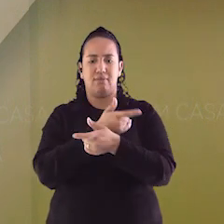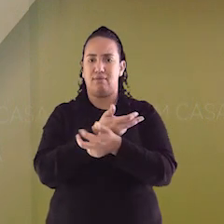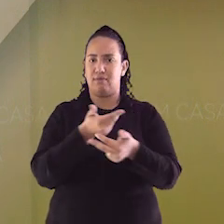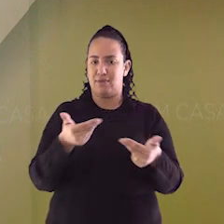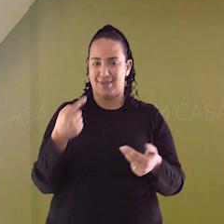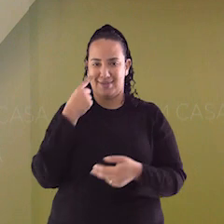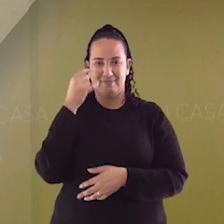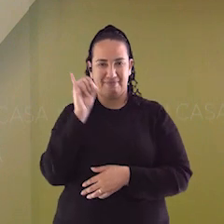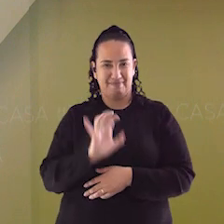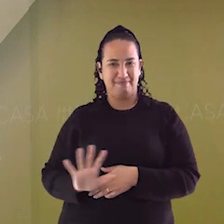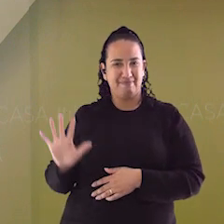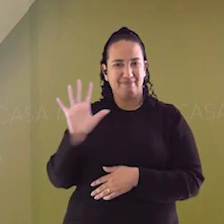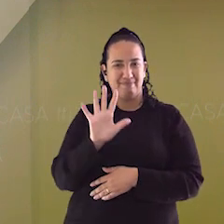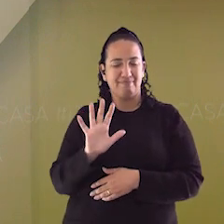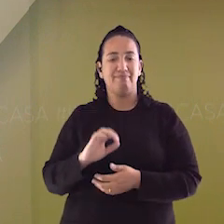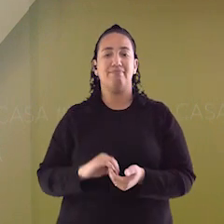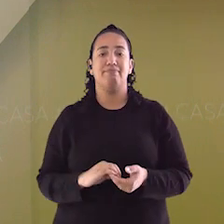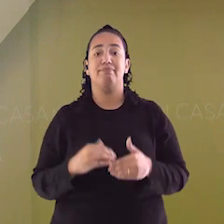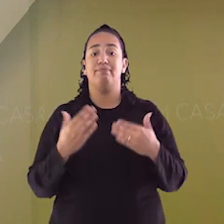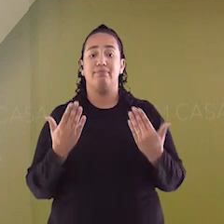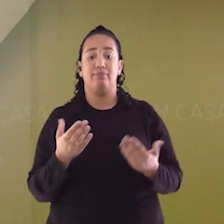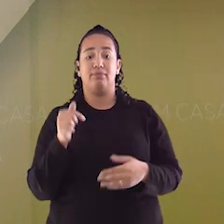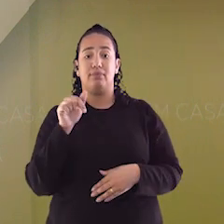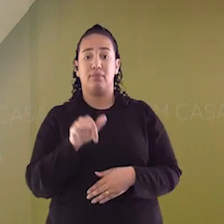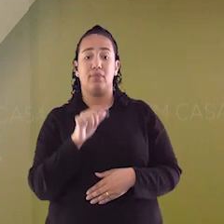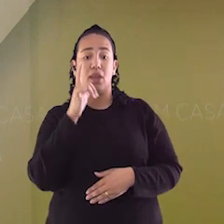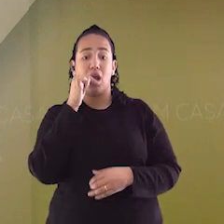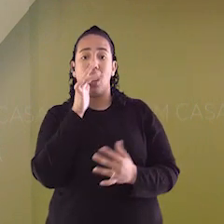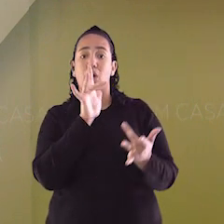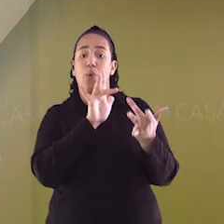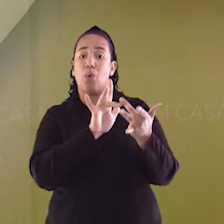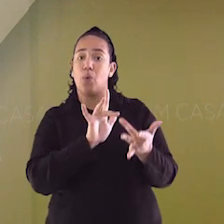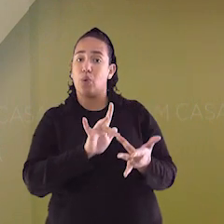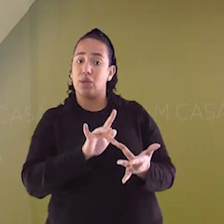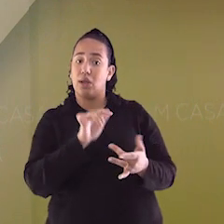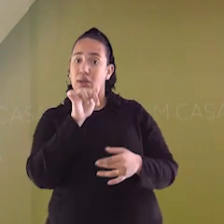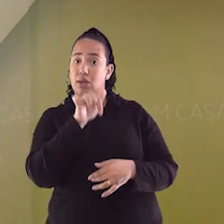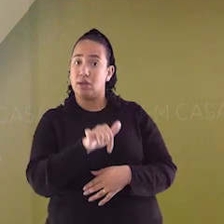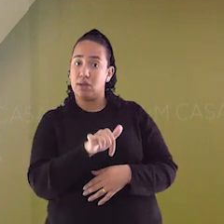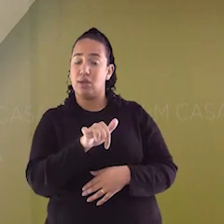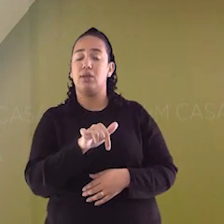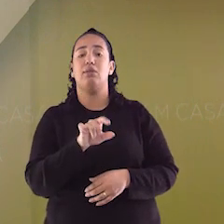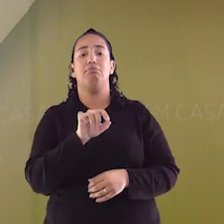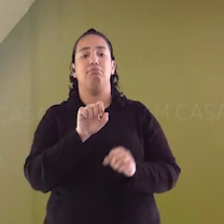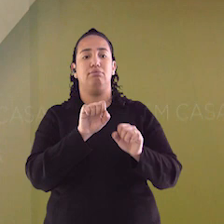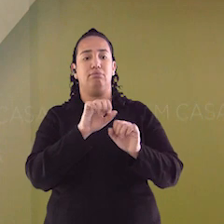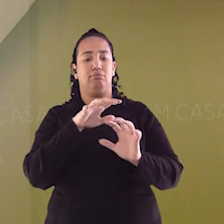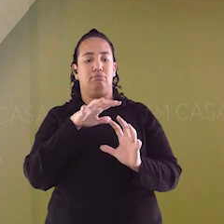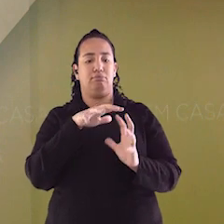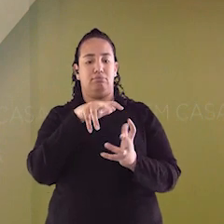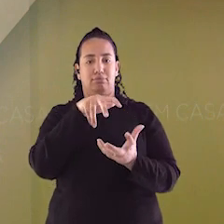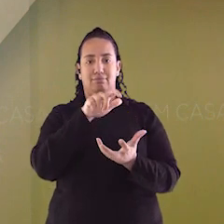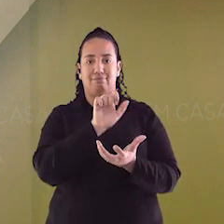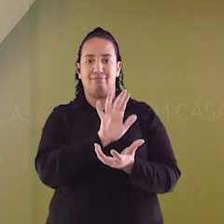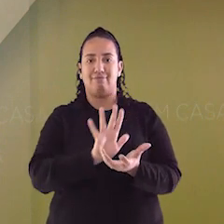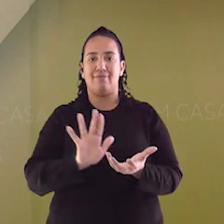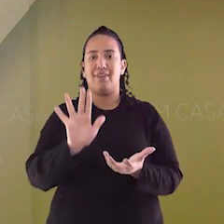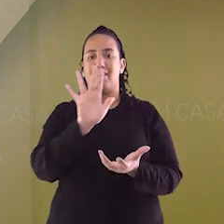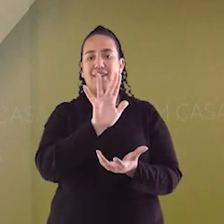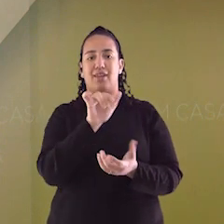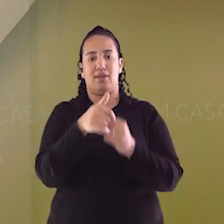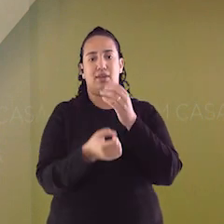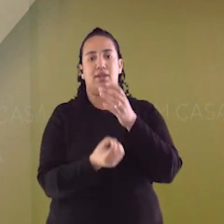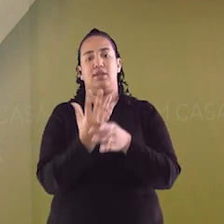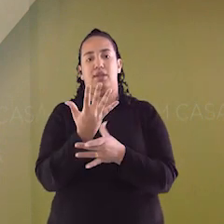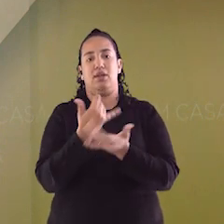nós acabamos de falar. Então, em contato com as gotas de água suspensas no ar, vai reagir e formar